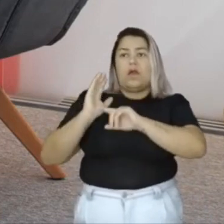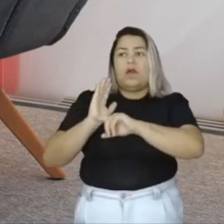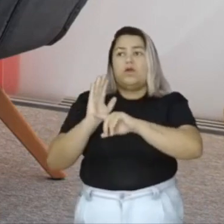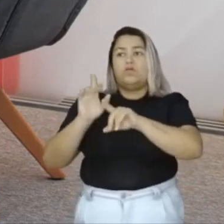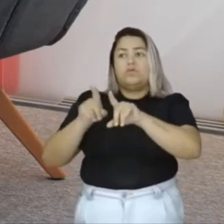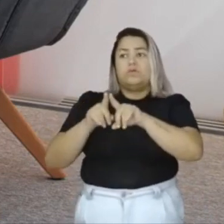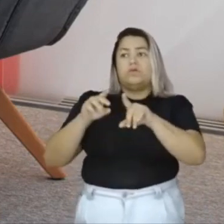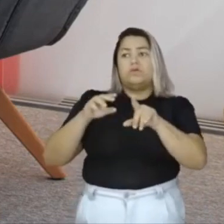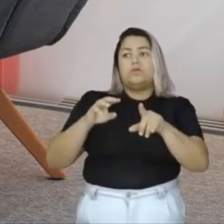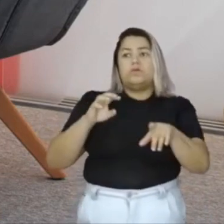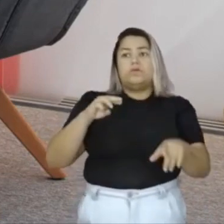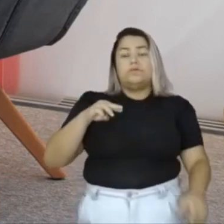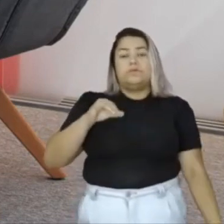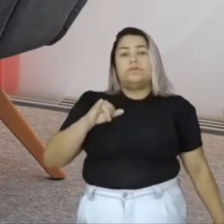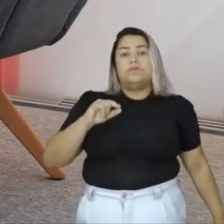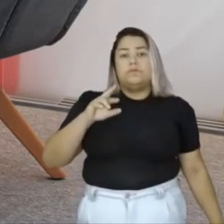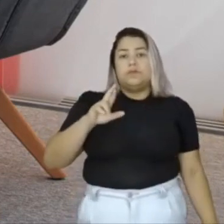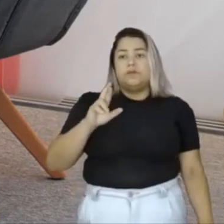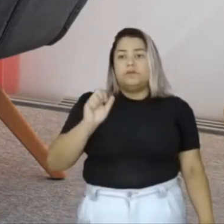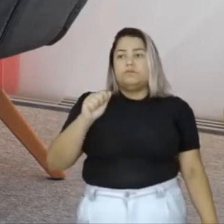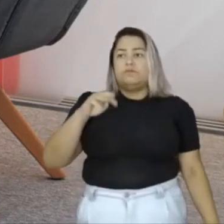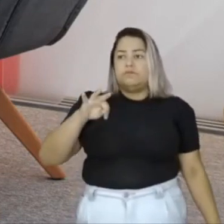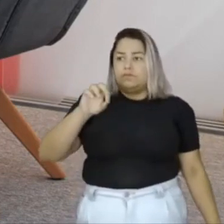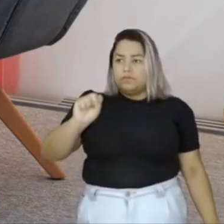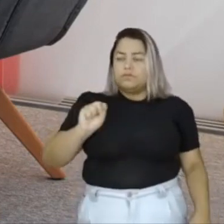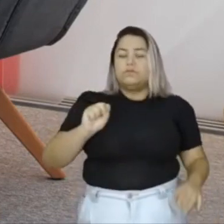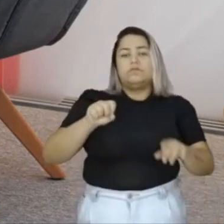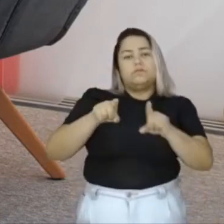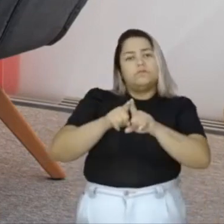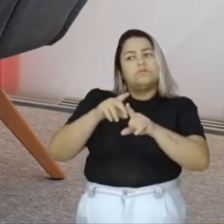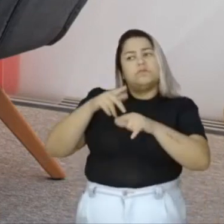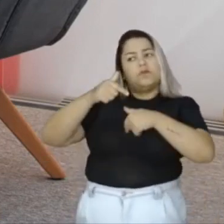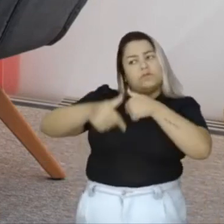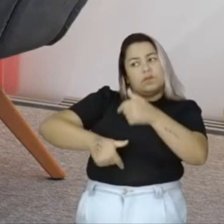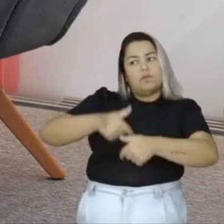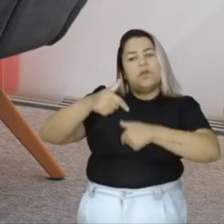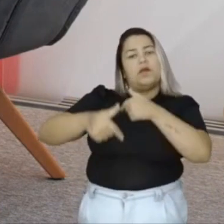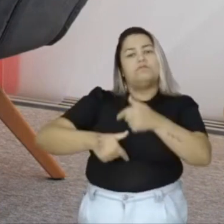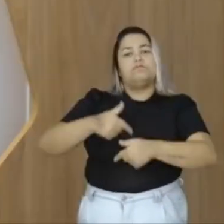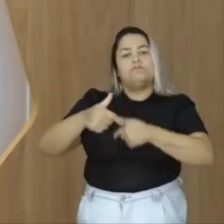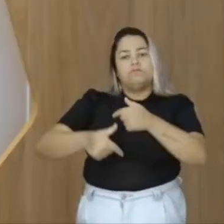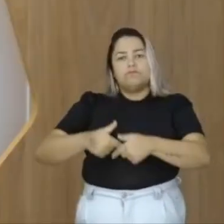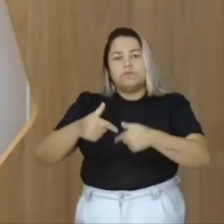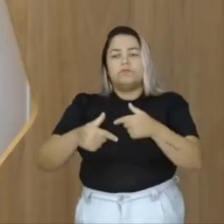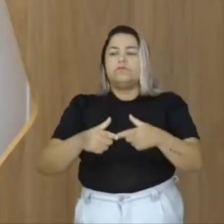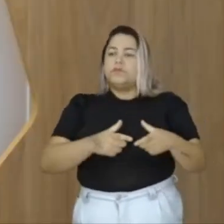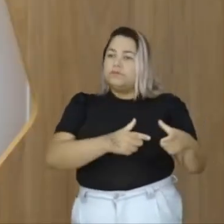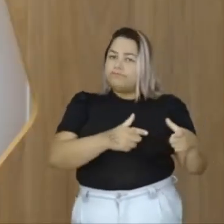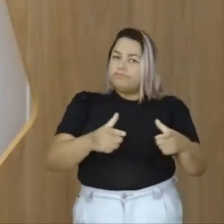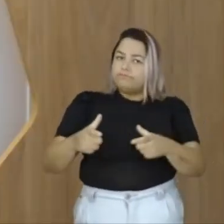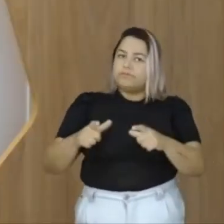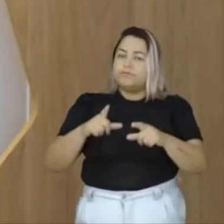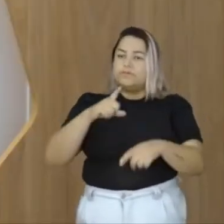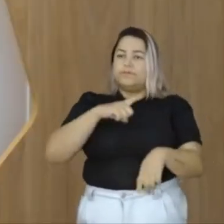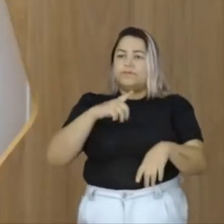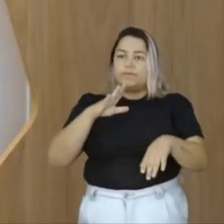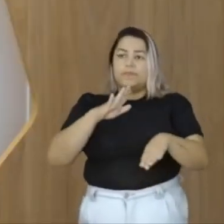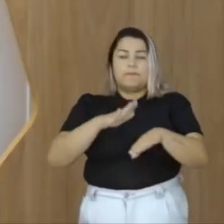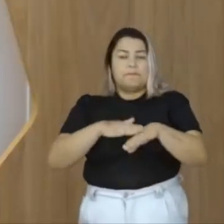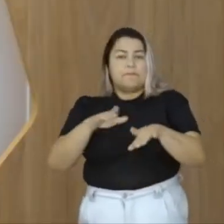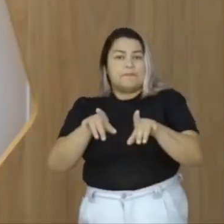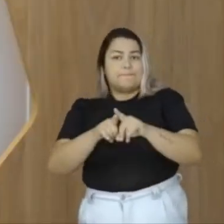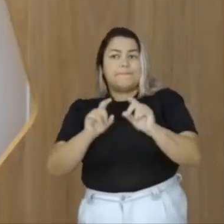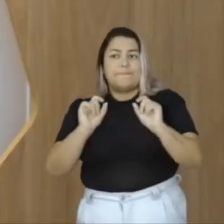está isso dentro do governo? Então, a gente já está trabalhando muito fortemente, nessas áreas onde tem o maior número de